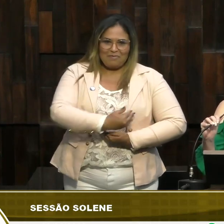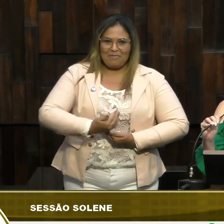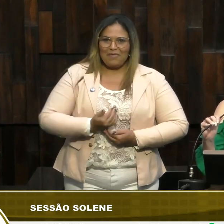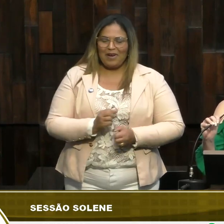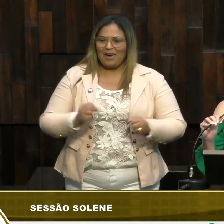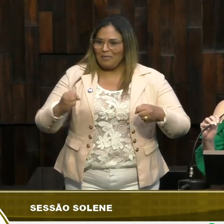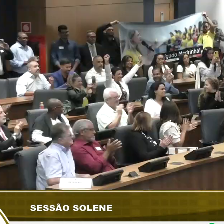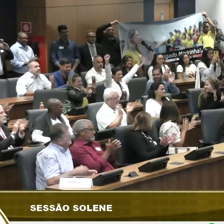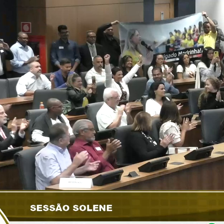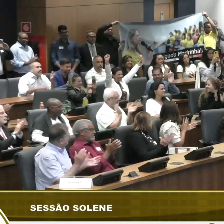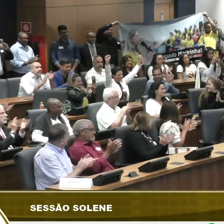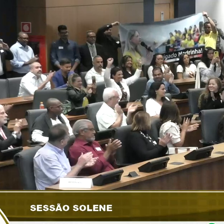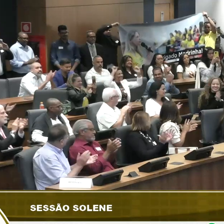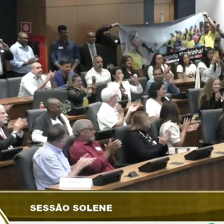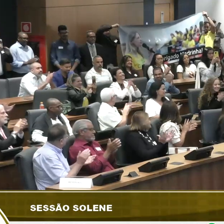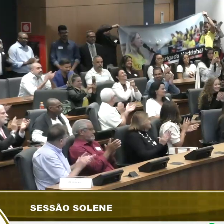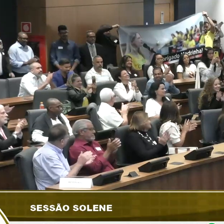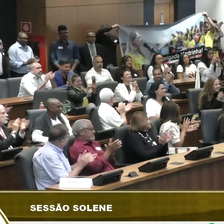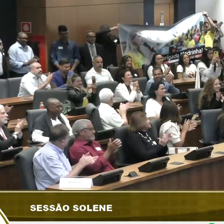curada, parabéns.